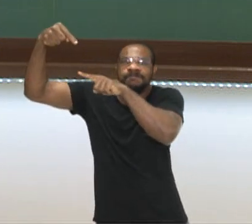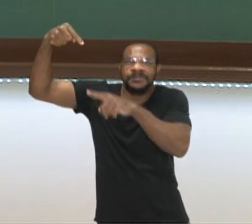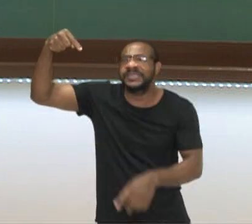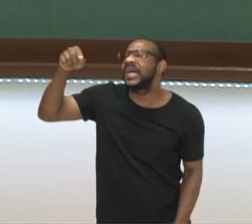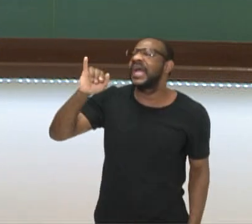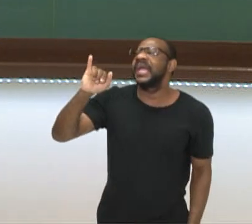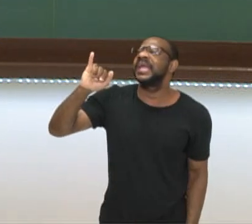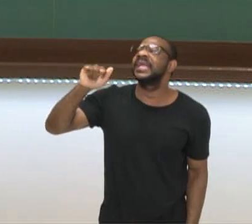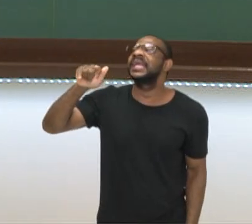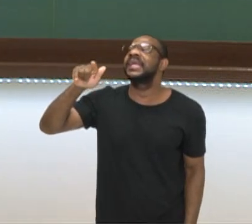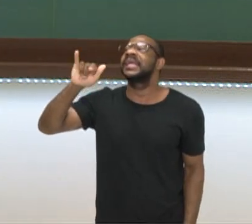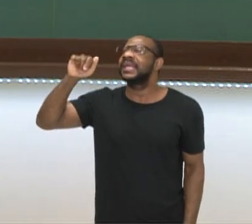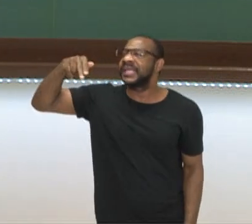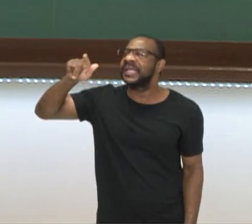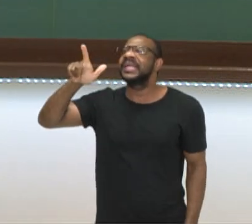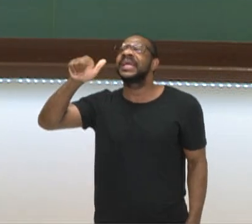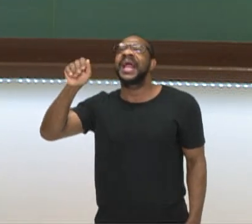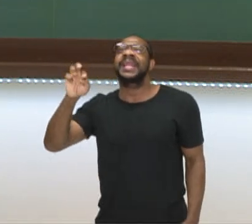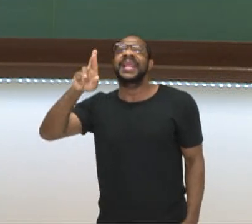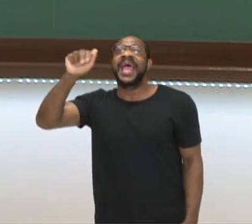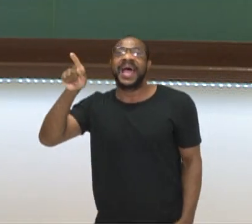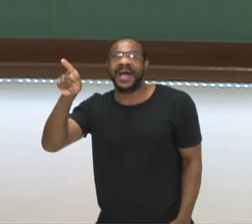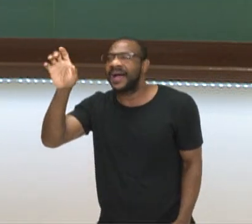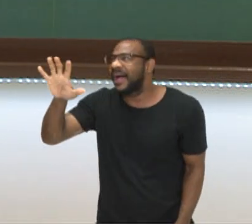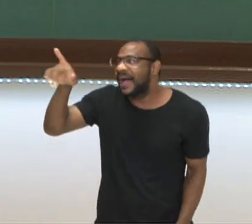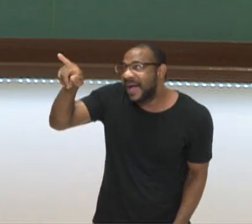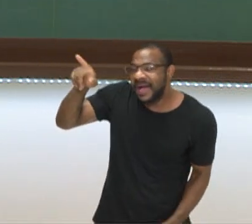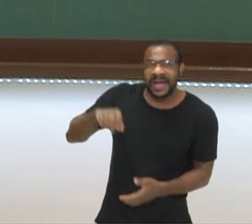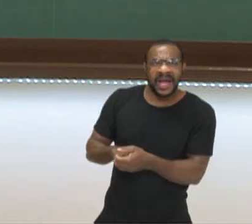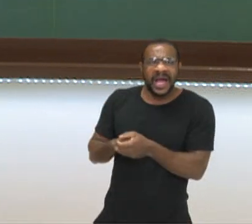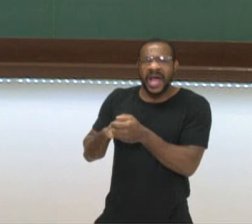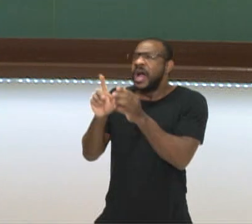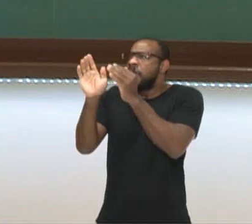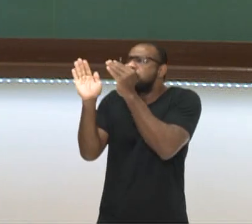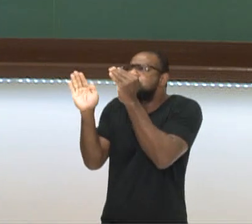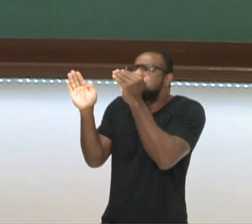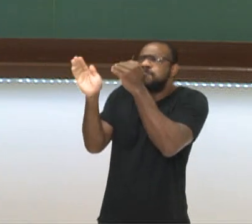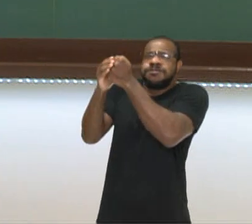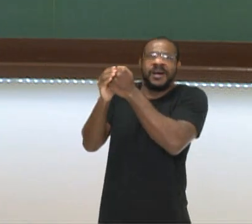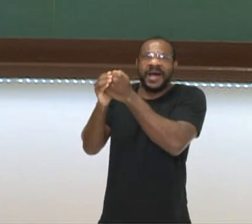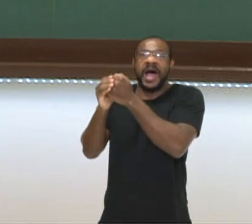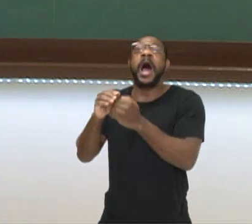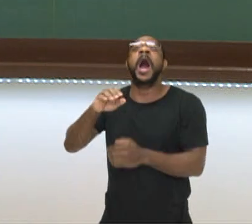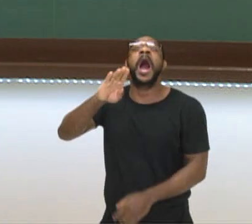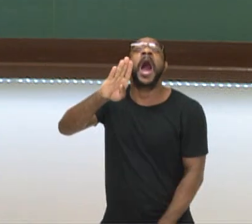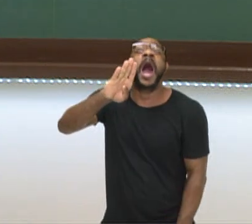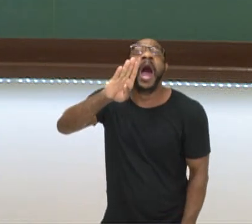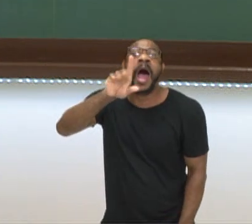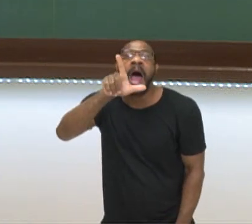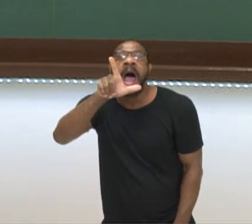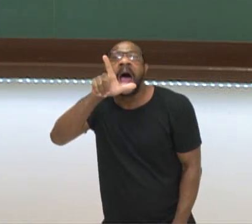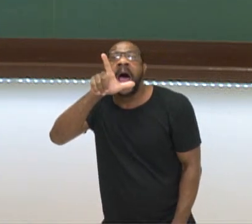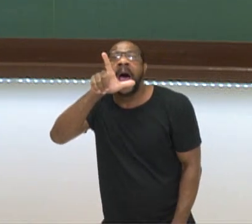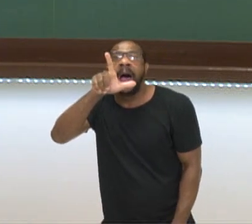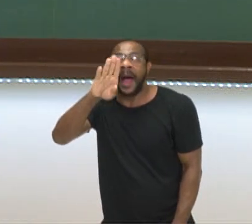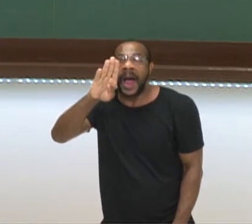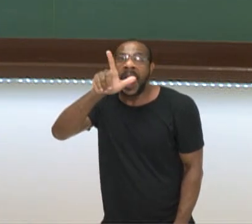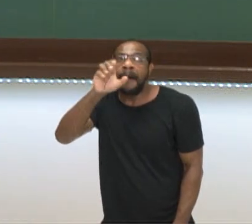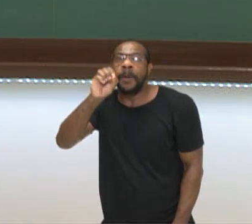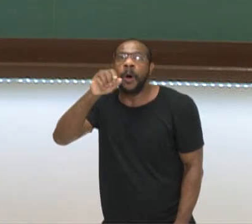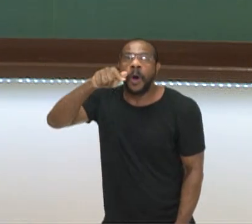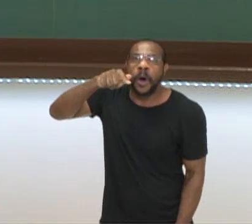bloqueio continental, ele vai então acabar fazendo parte tanto da